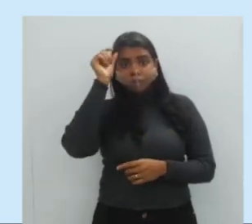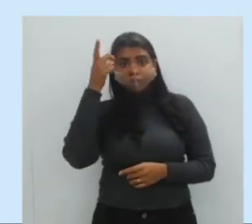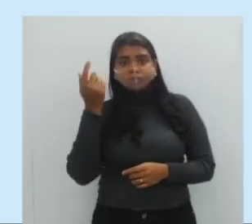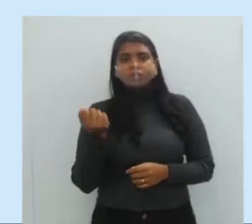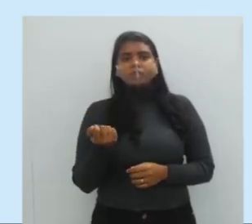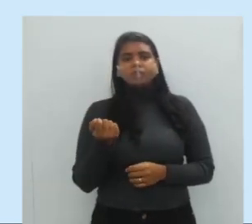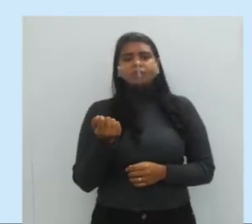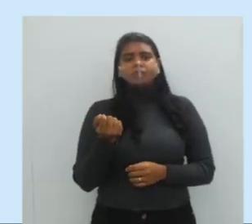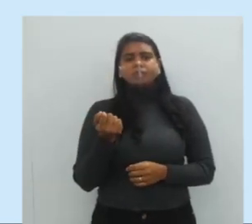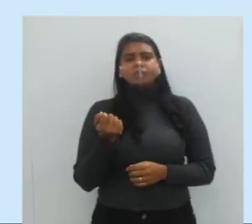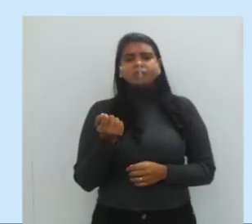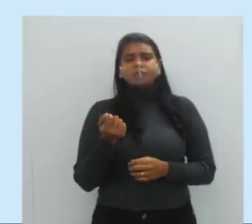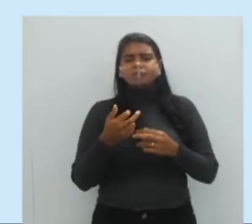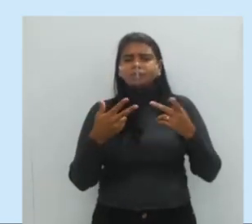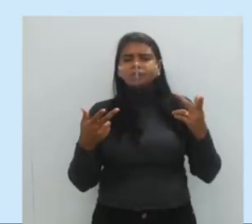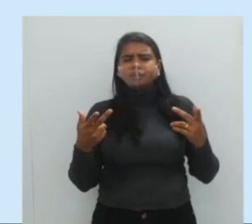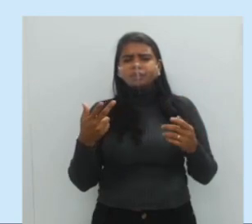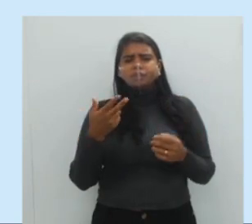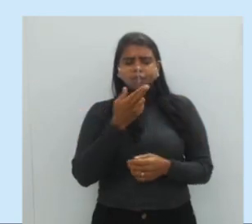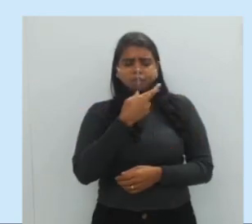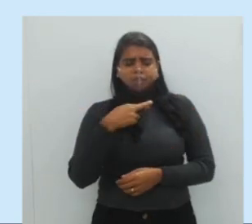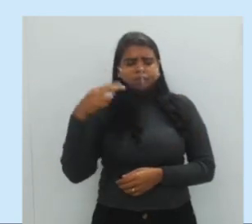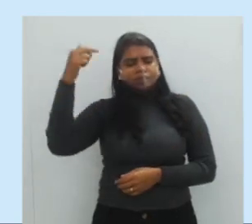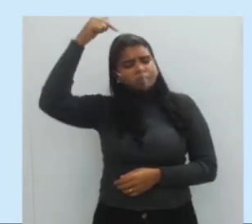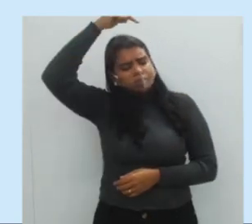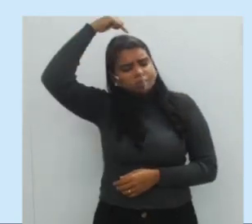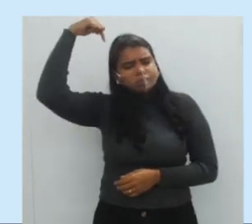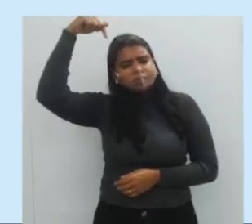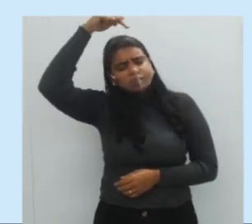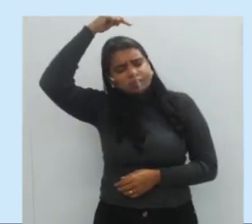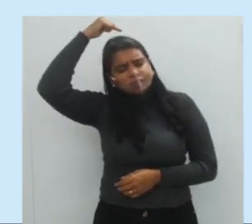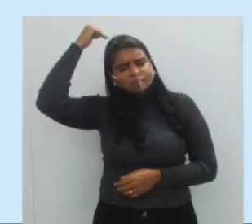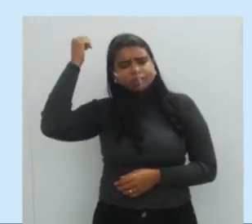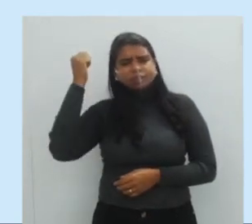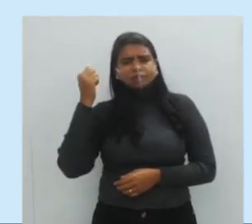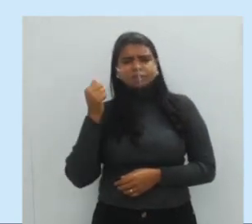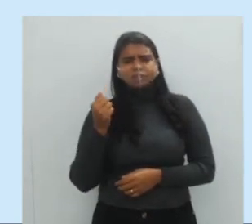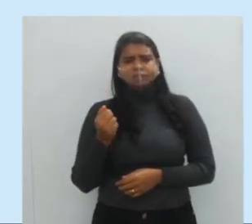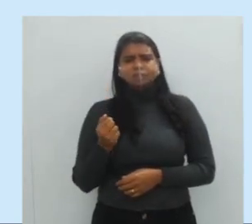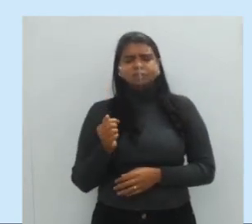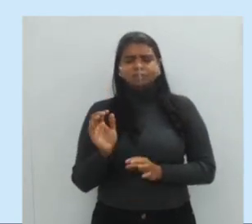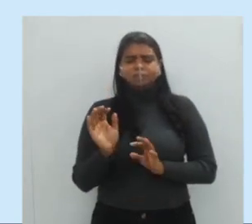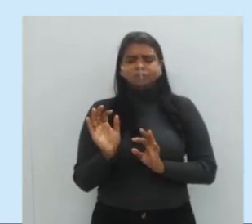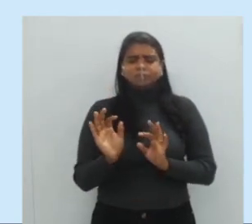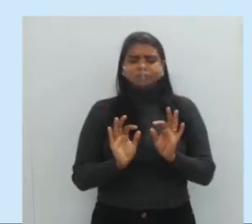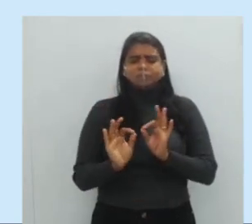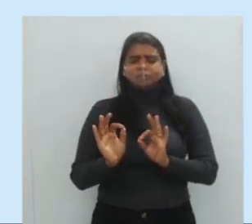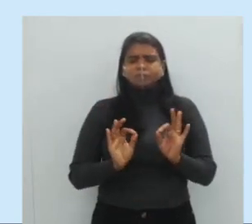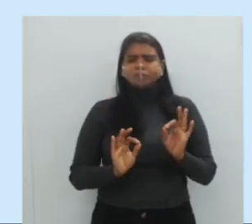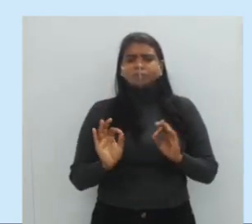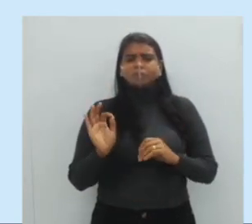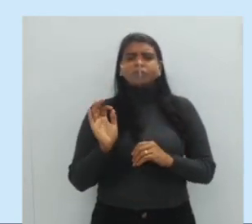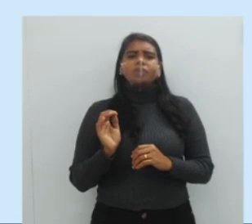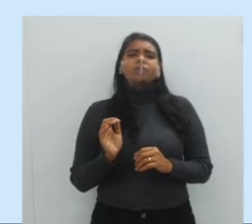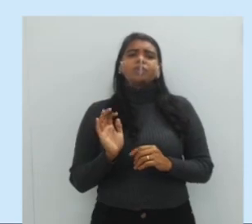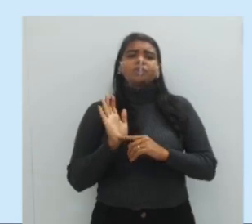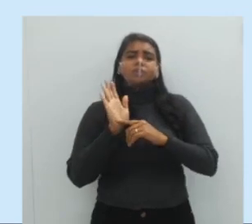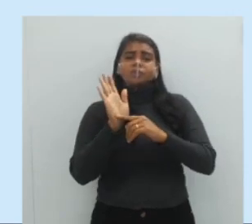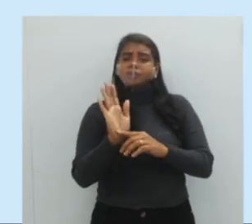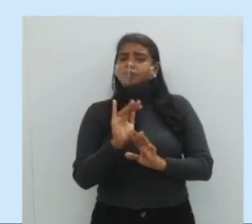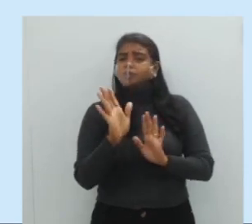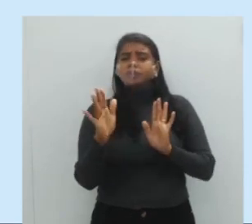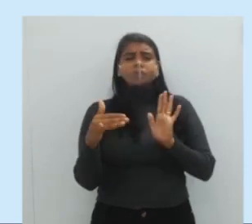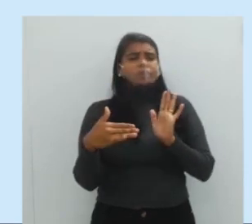a ideia do sagrado para aquela religião. Ele é sacro, ele é sagrado, porque ele encerra, ele traz